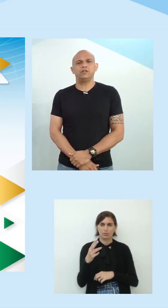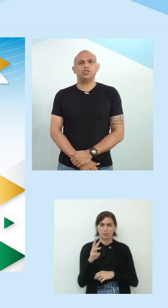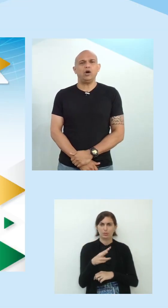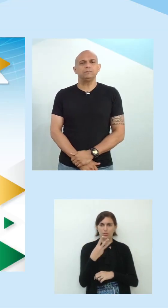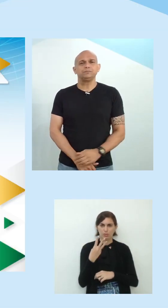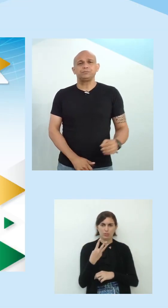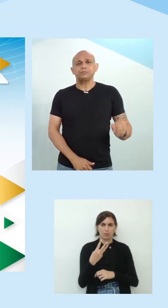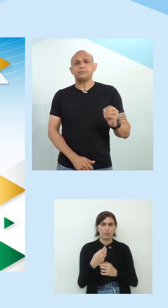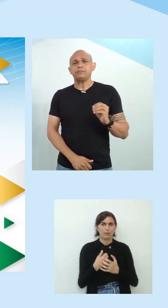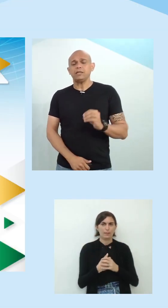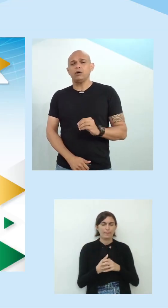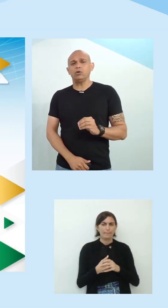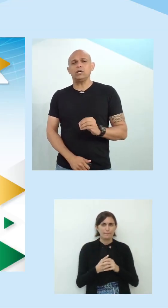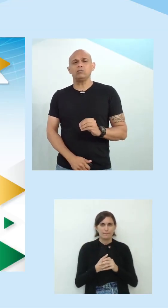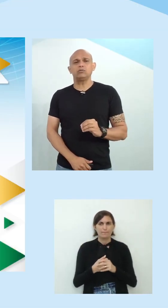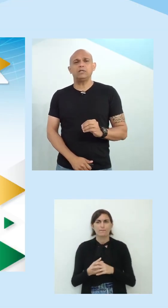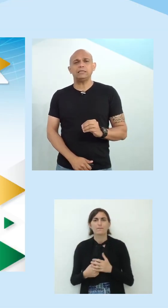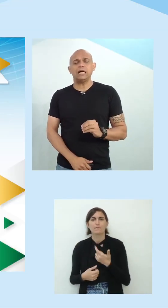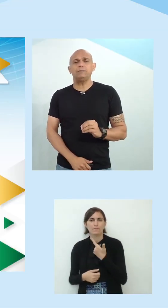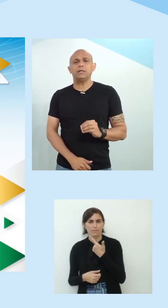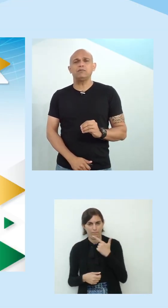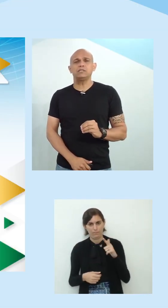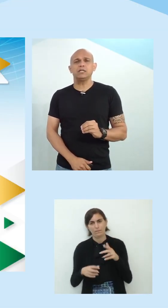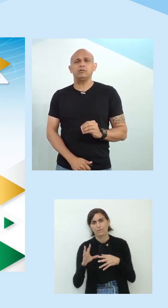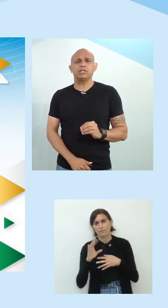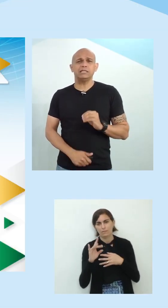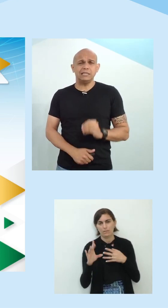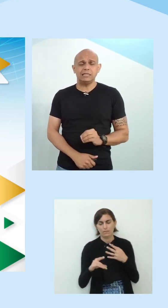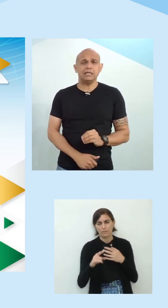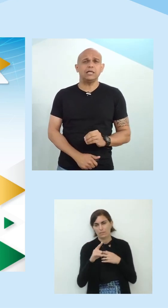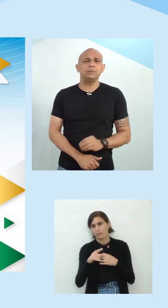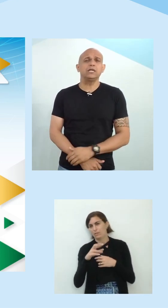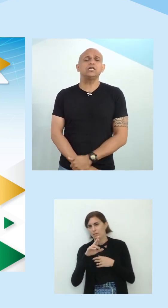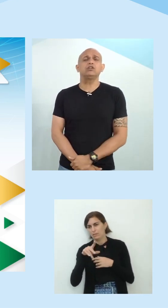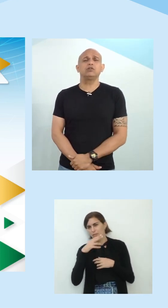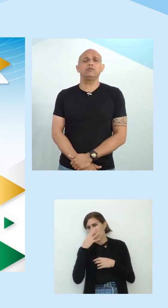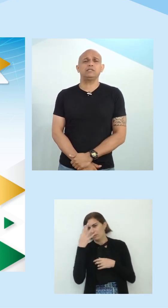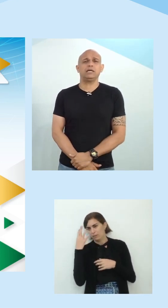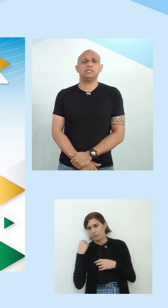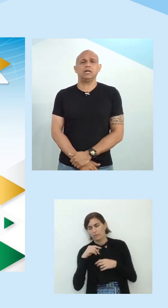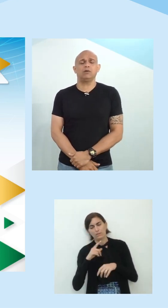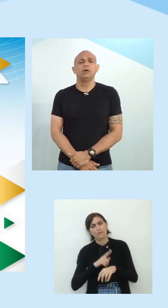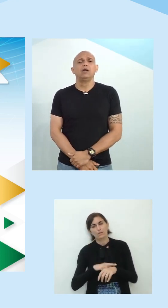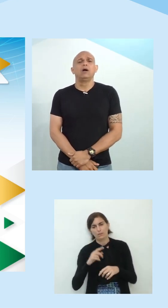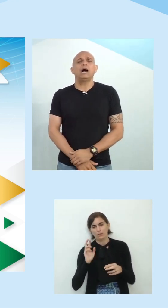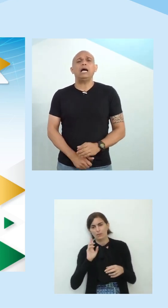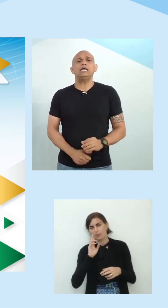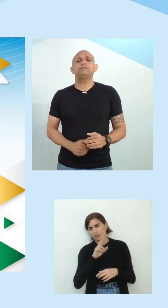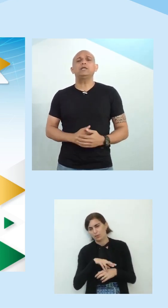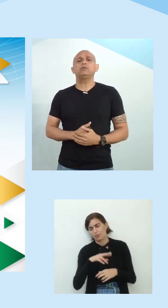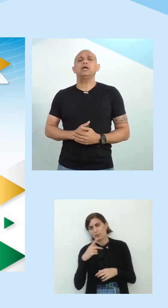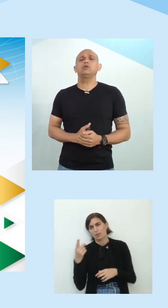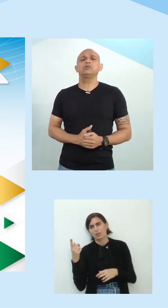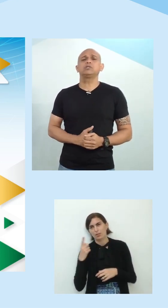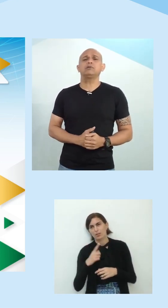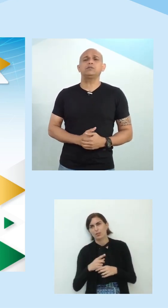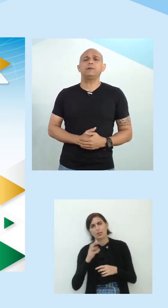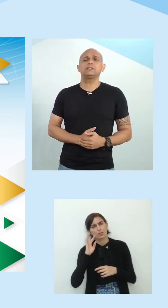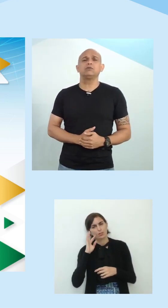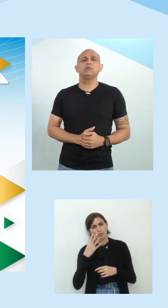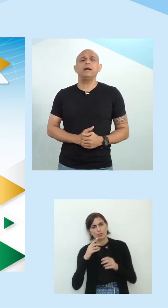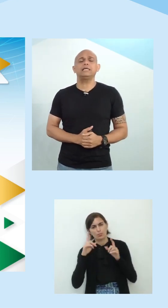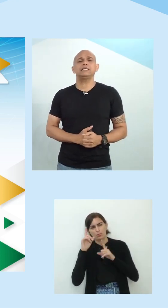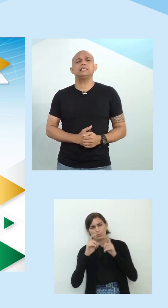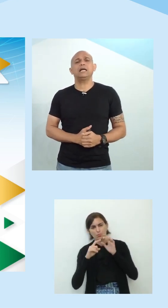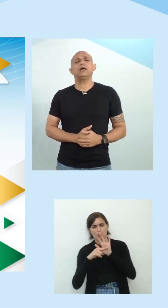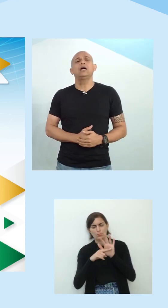3. Fechou? Outro detalhe para que você não esqueça, ainda dá tempo da gente resolver essa questão. A respeito da resolução da